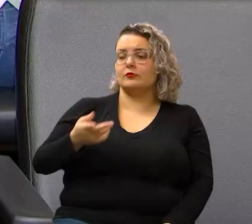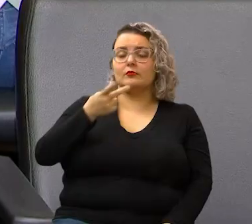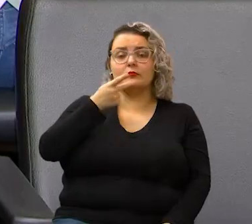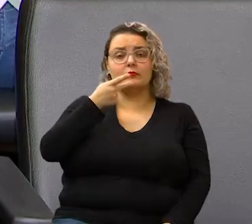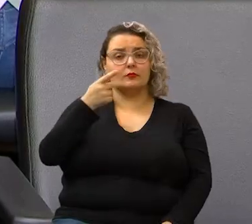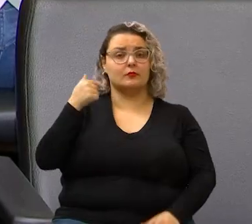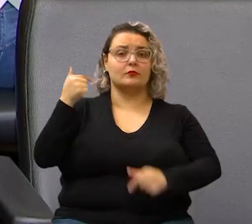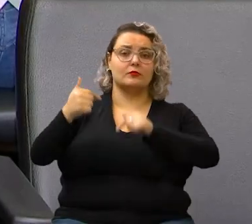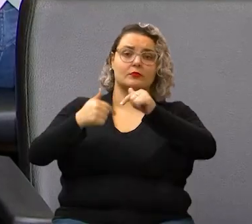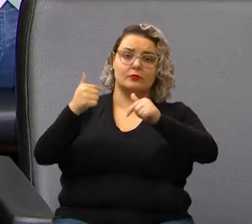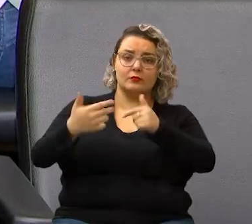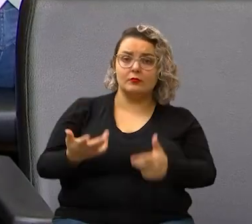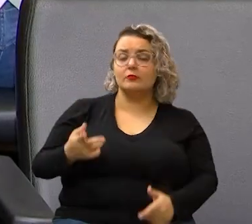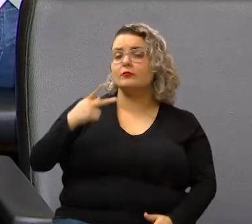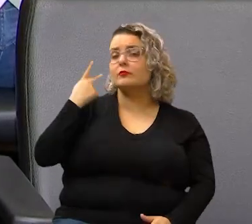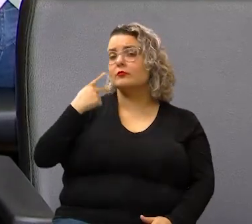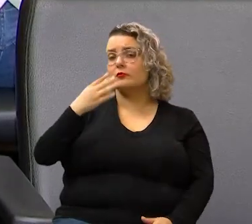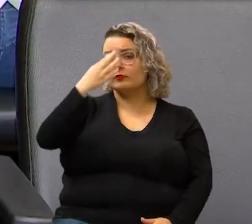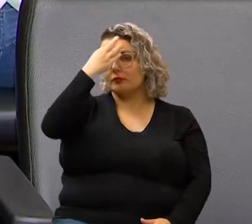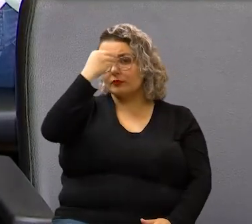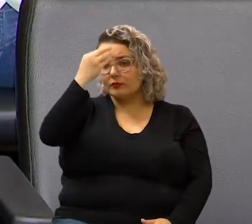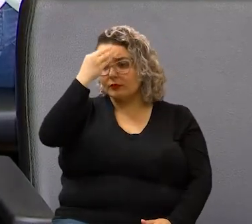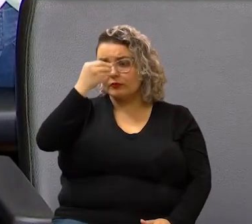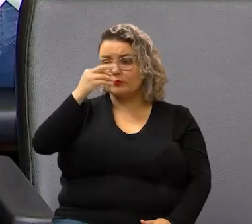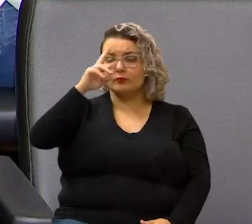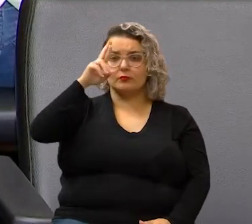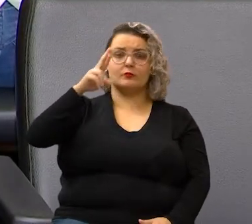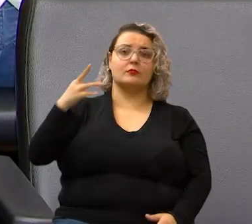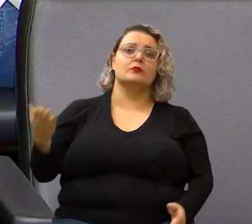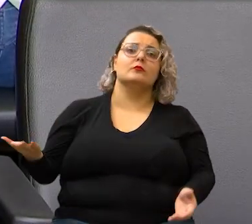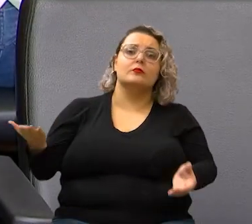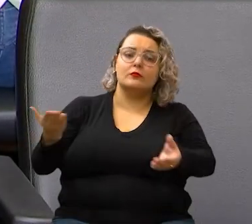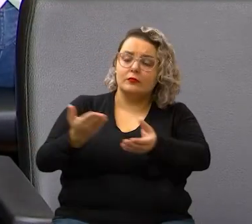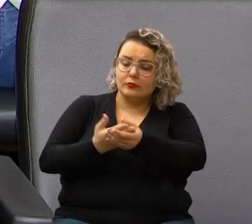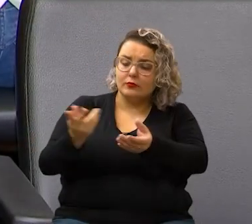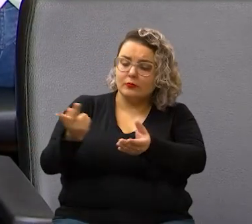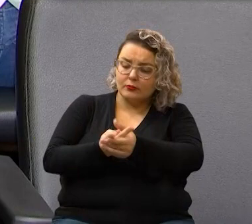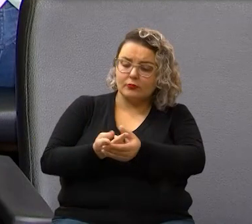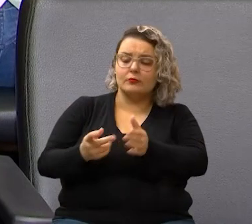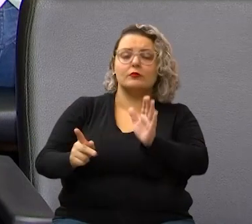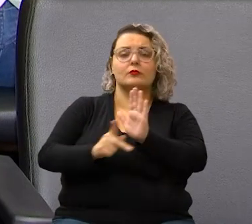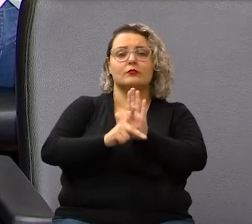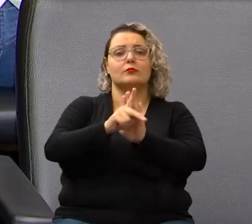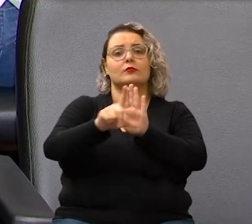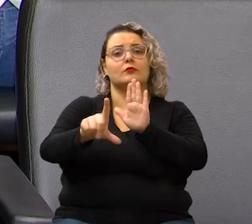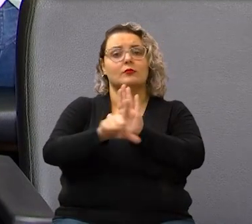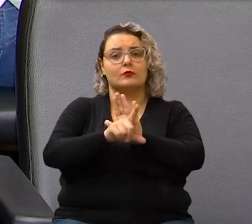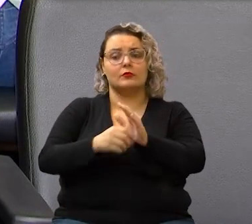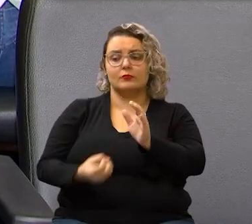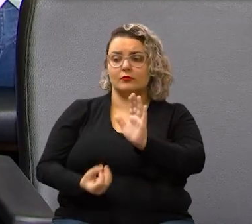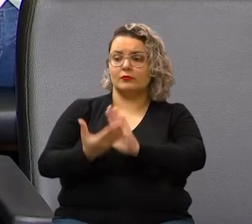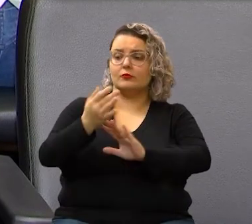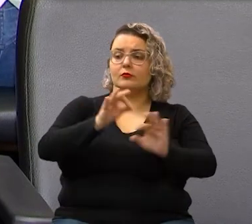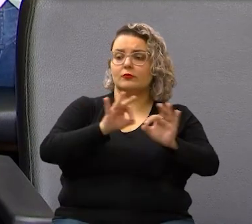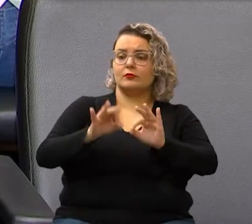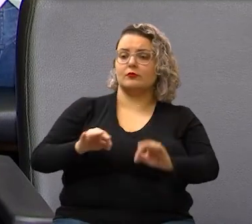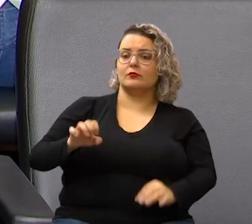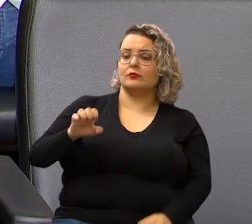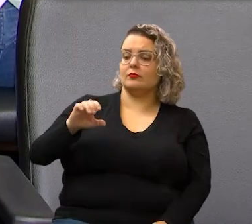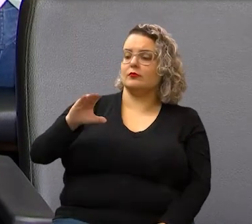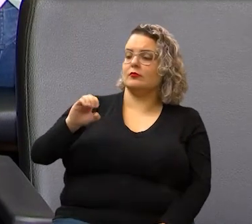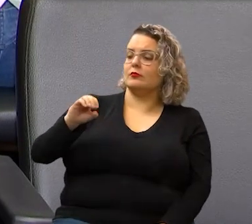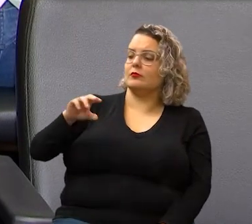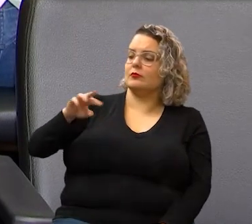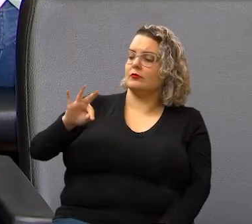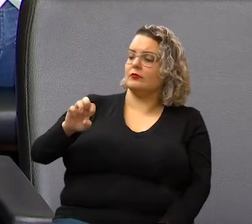Ótimo. Ainda falando sobre o trabalho do vereador Jair da Farmácia, o senhor protocolou um projeto de lei que institui o programa